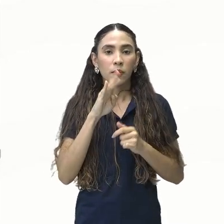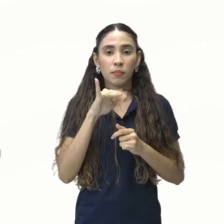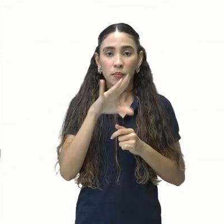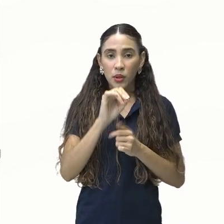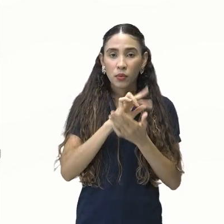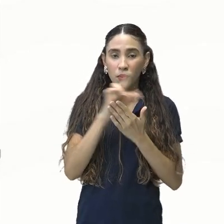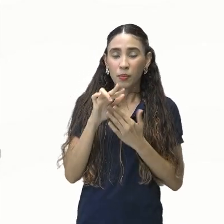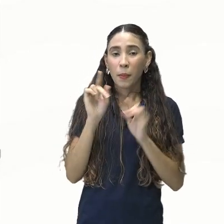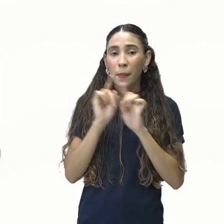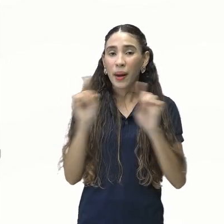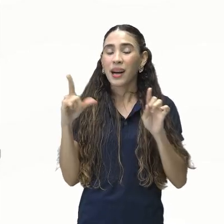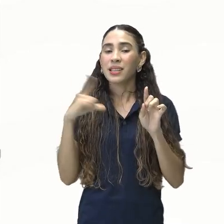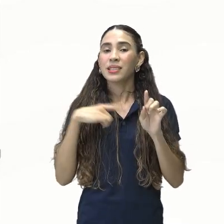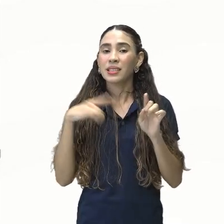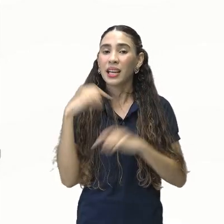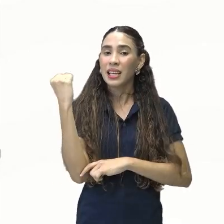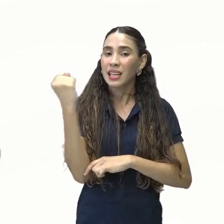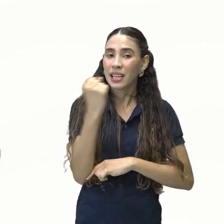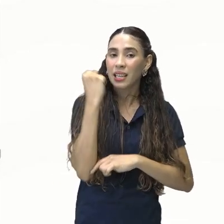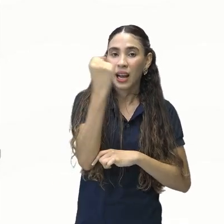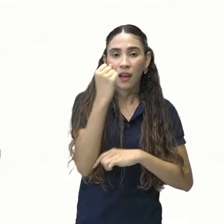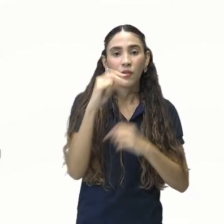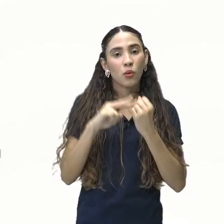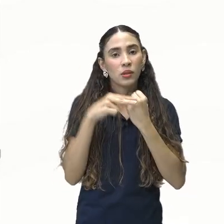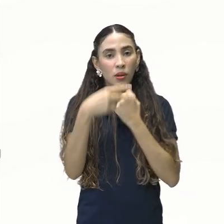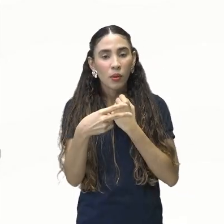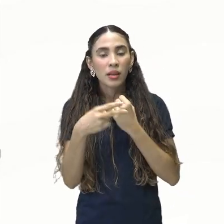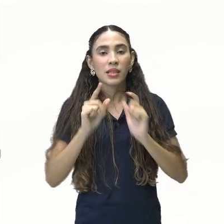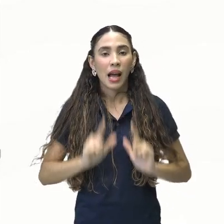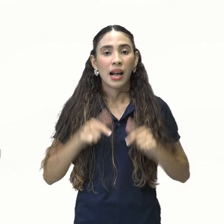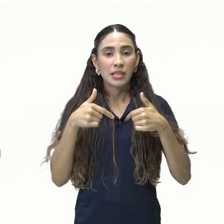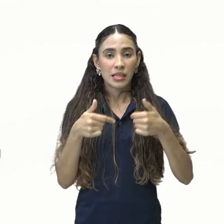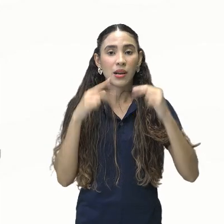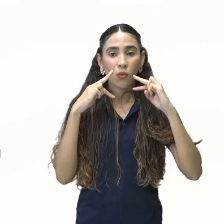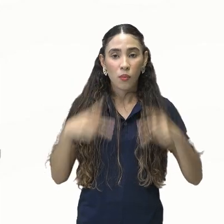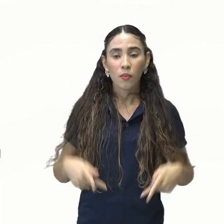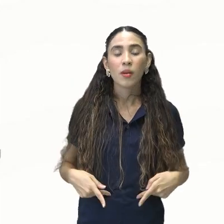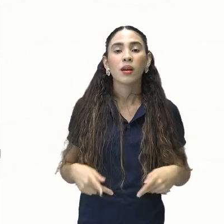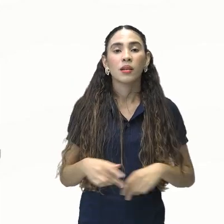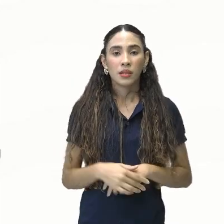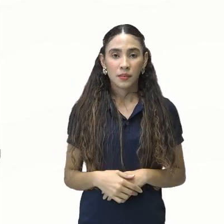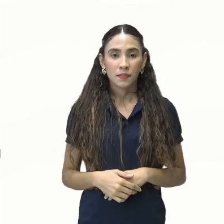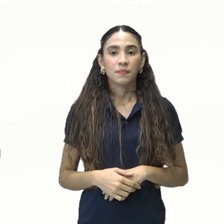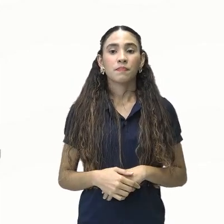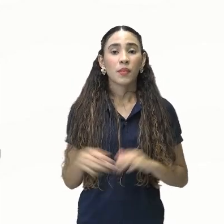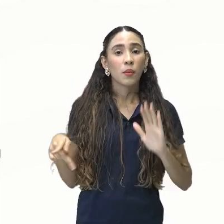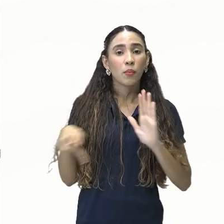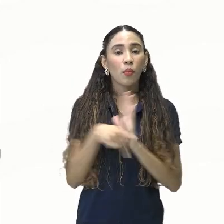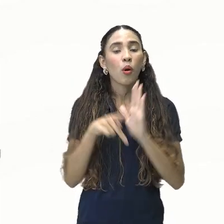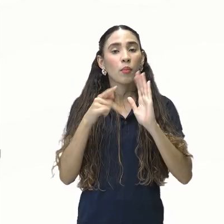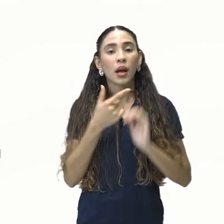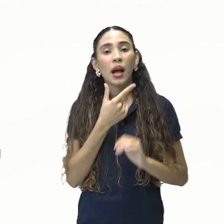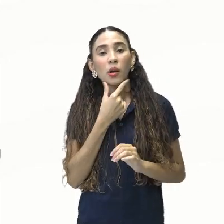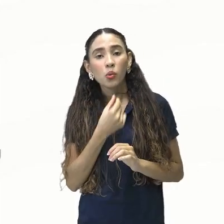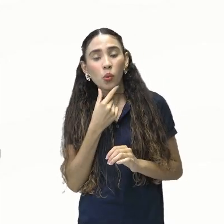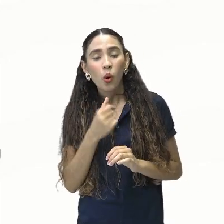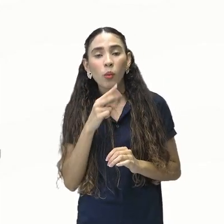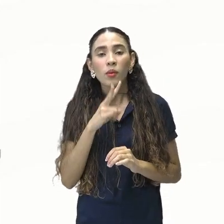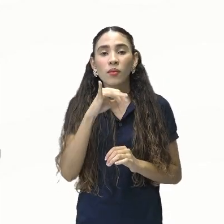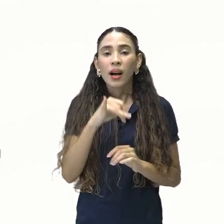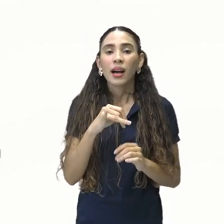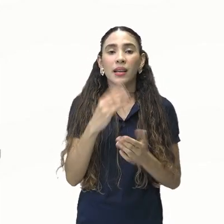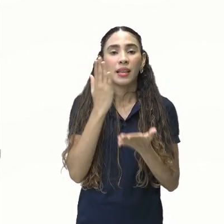está grandemente ameaçada por ações humanas, por ações do homem, né, que vai